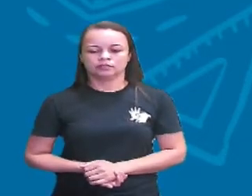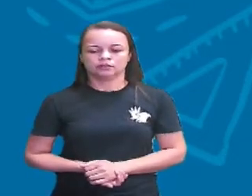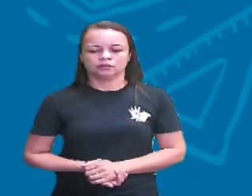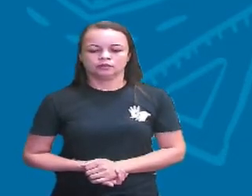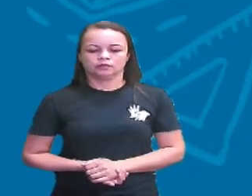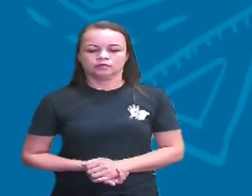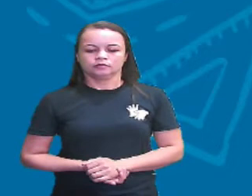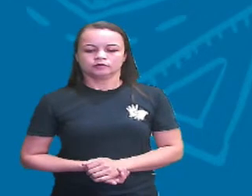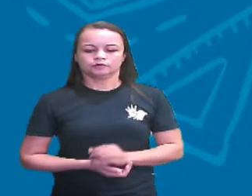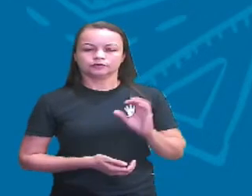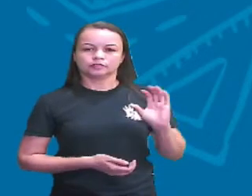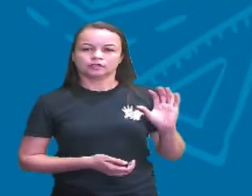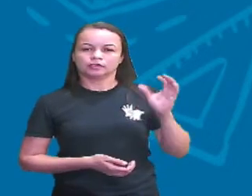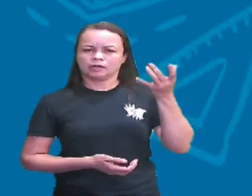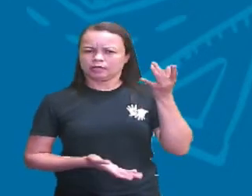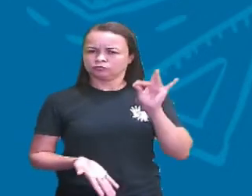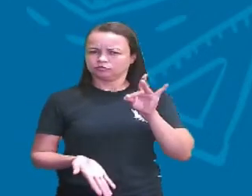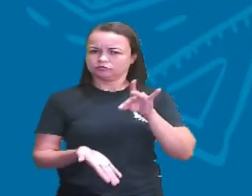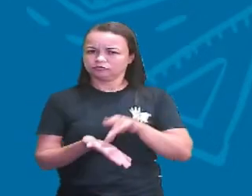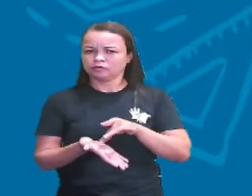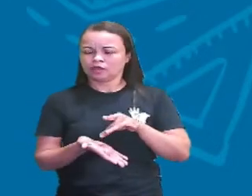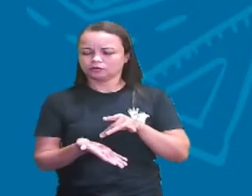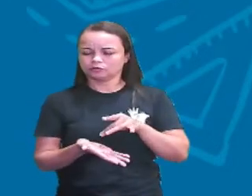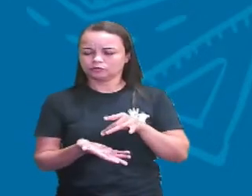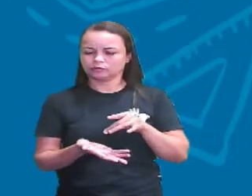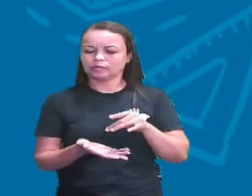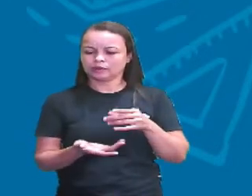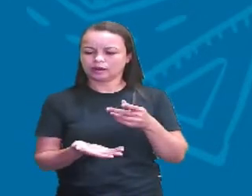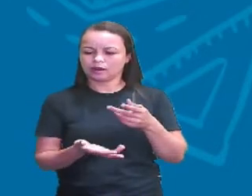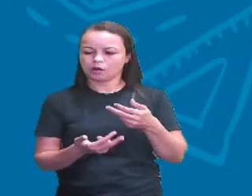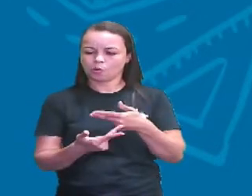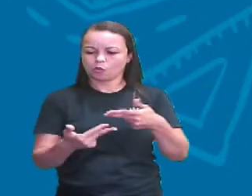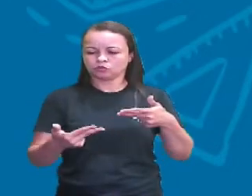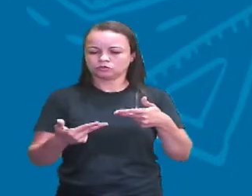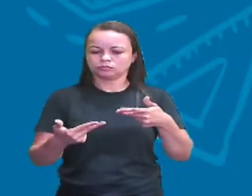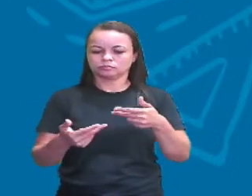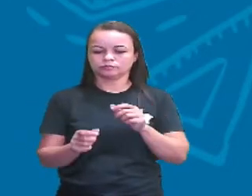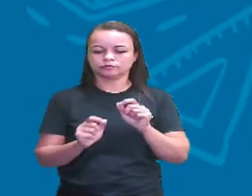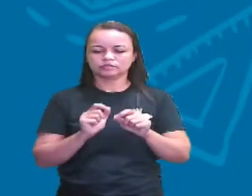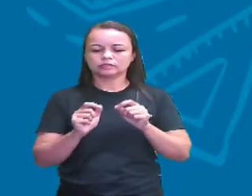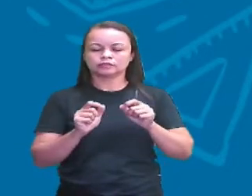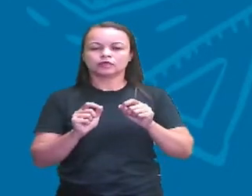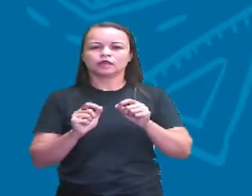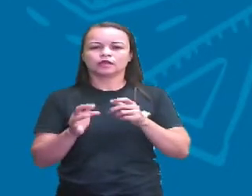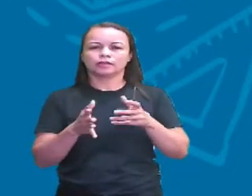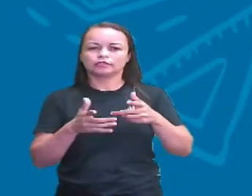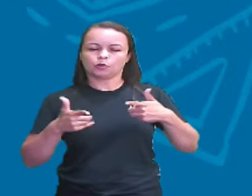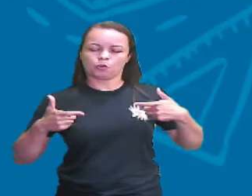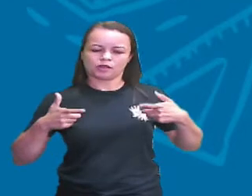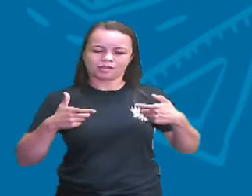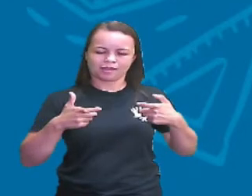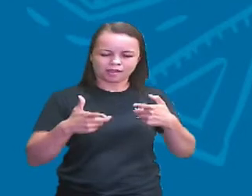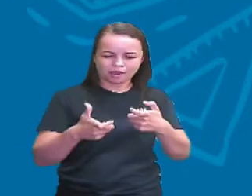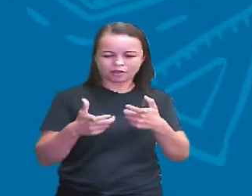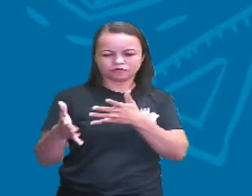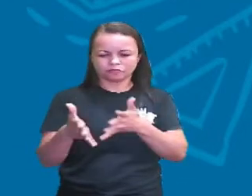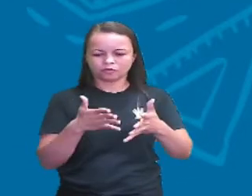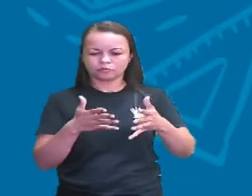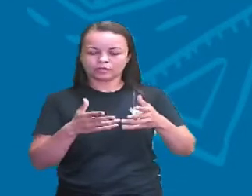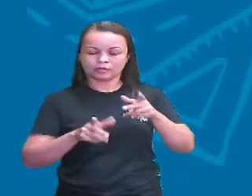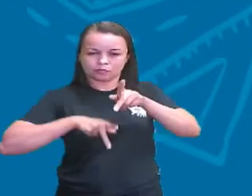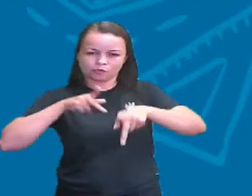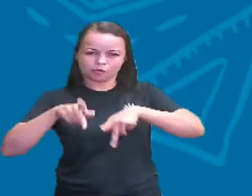É claro que os reais motivos eram outros, e várias guerras foram travadas para que esses povos